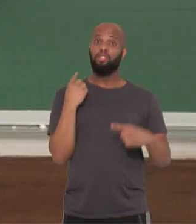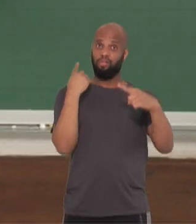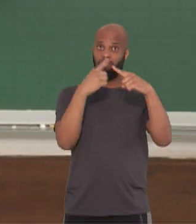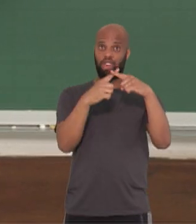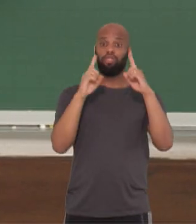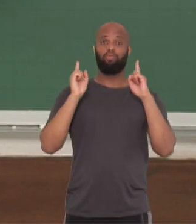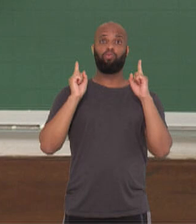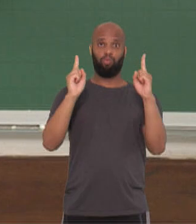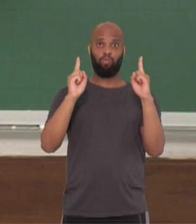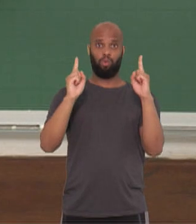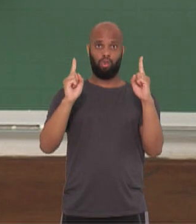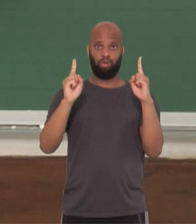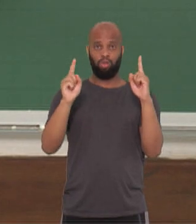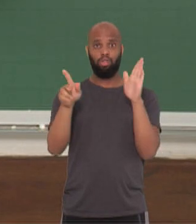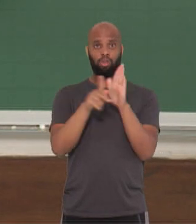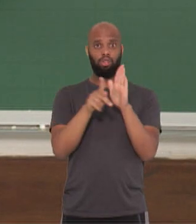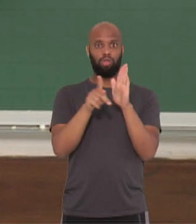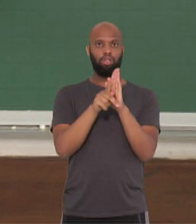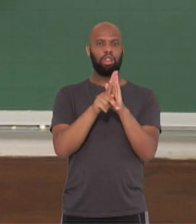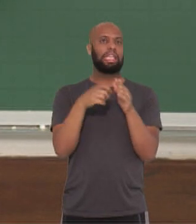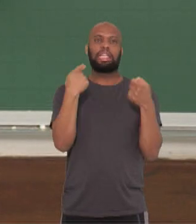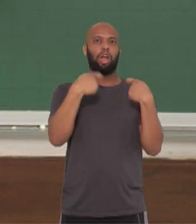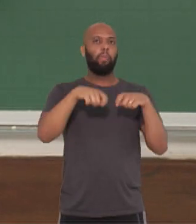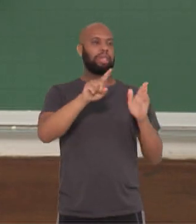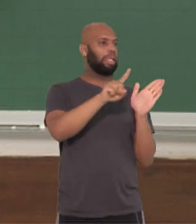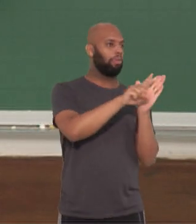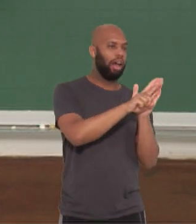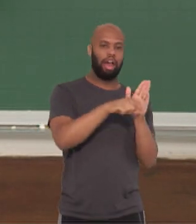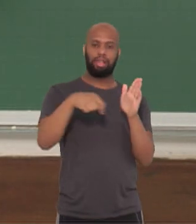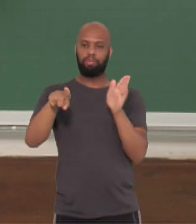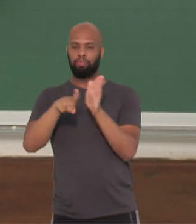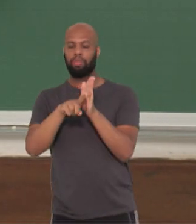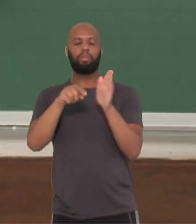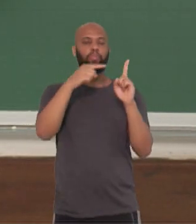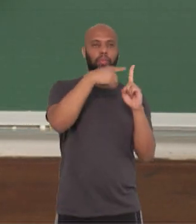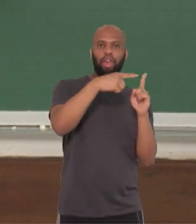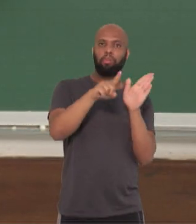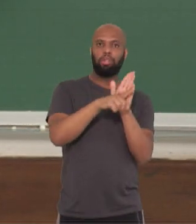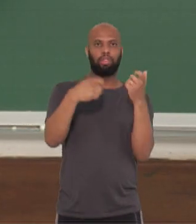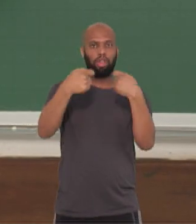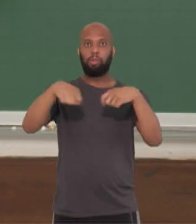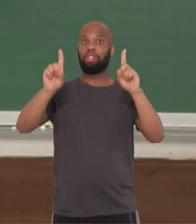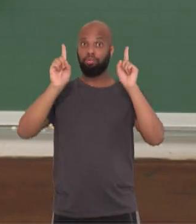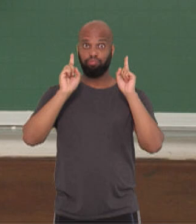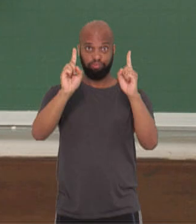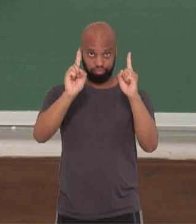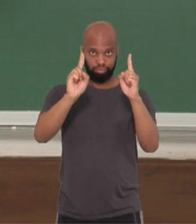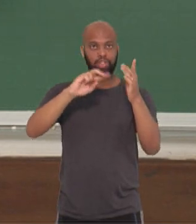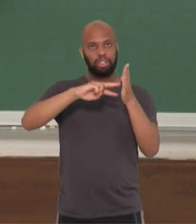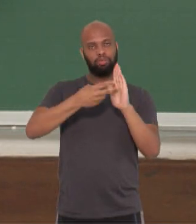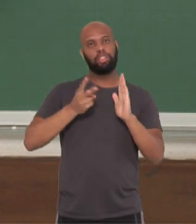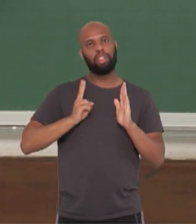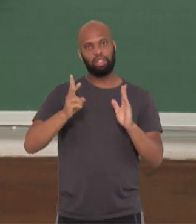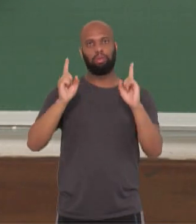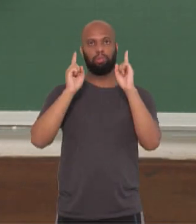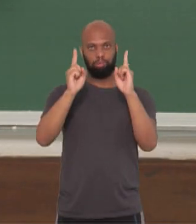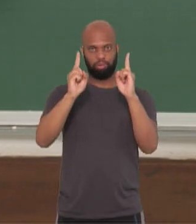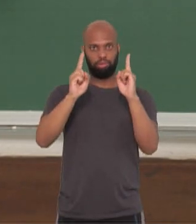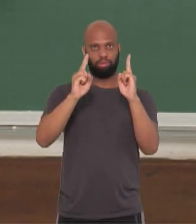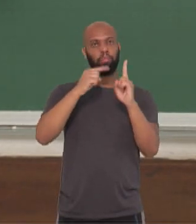módulo das cargas elétricas divididos pela distância em que essas cargas se encontram.